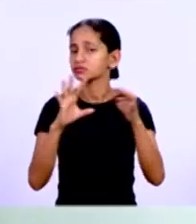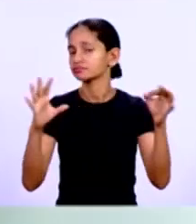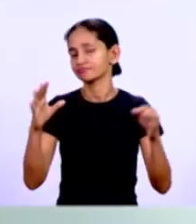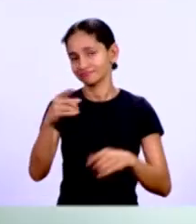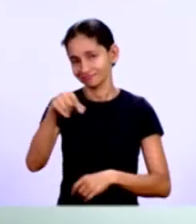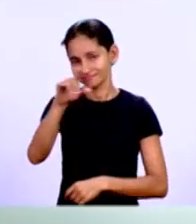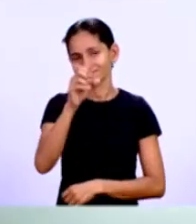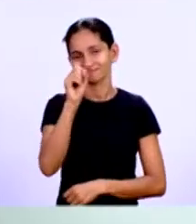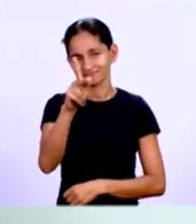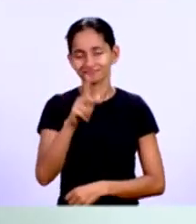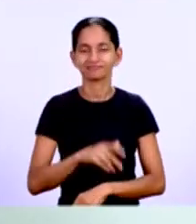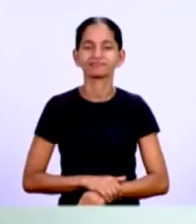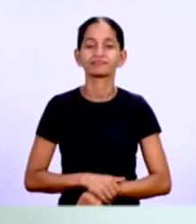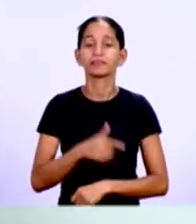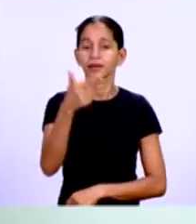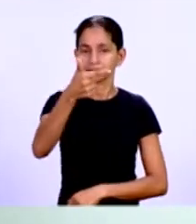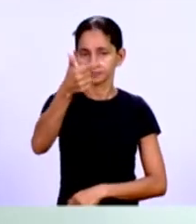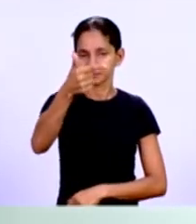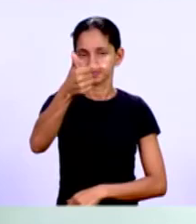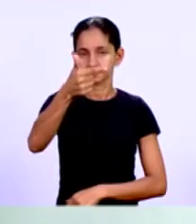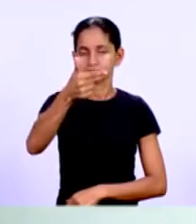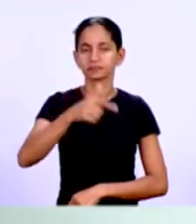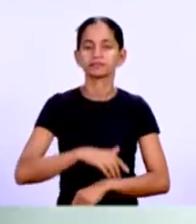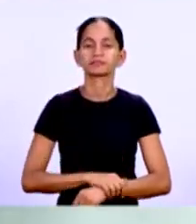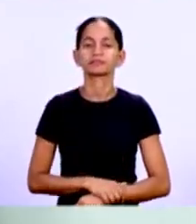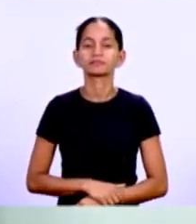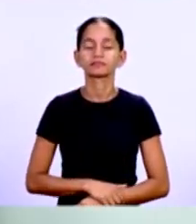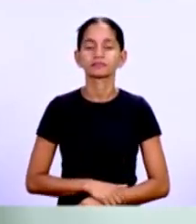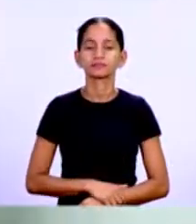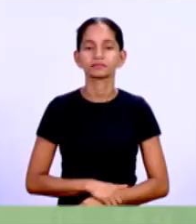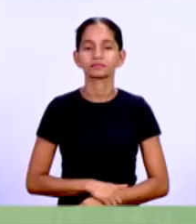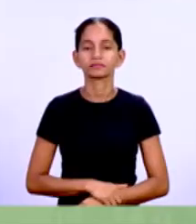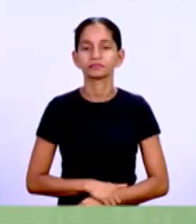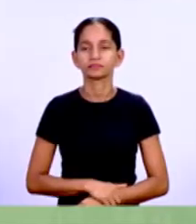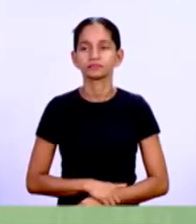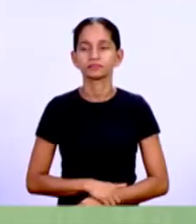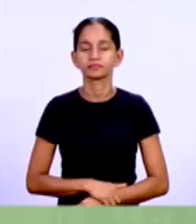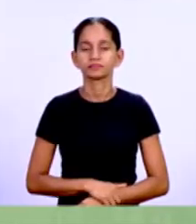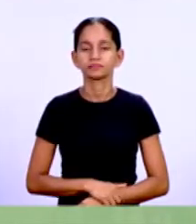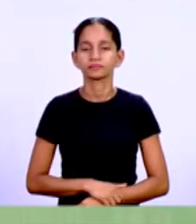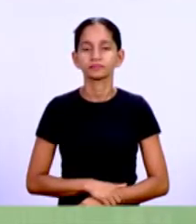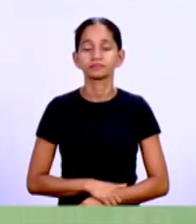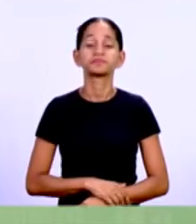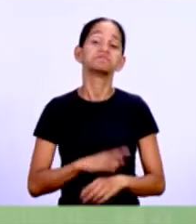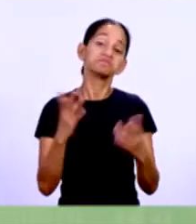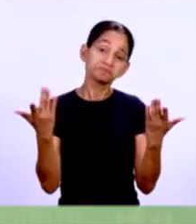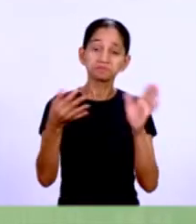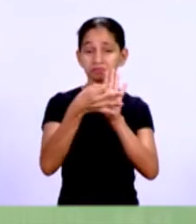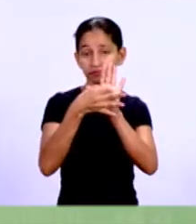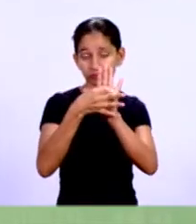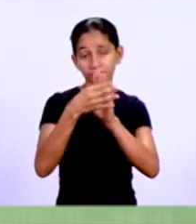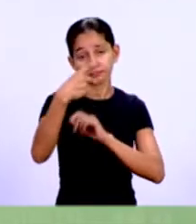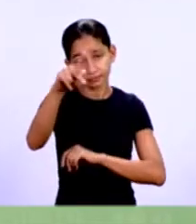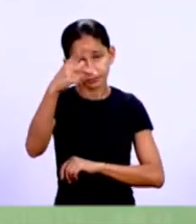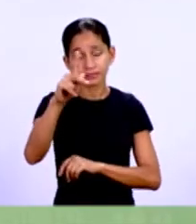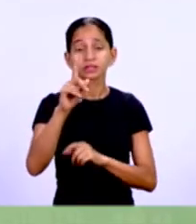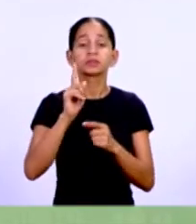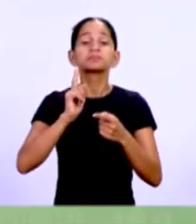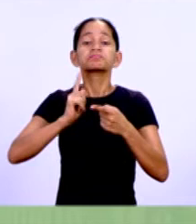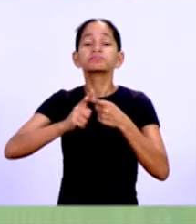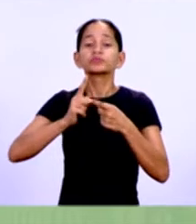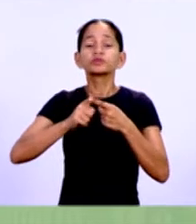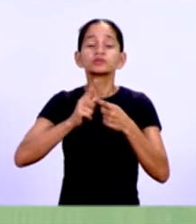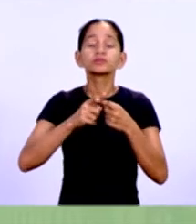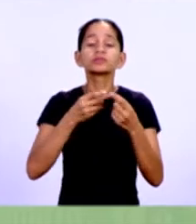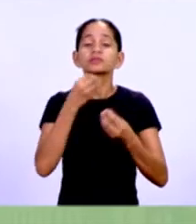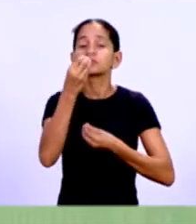Vamos então ver a questão número 2? Questão número 2. Em suas palavras, por que se deve